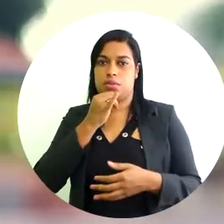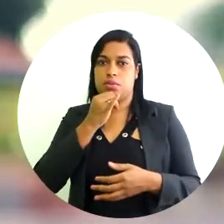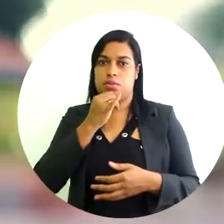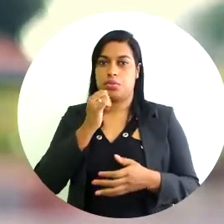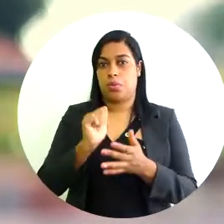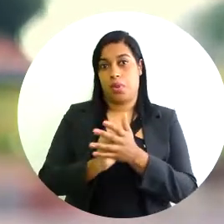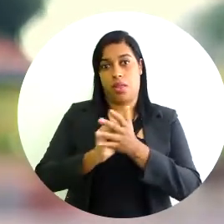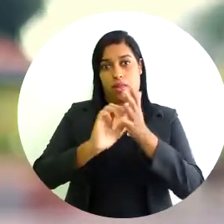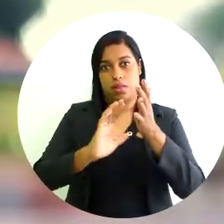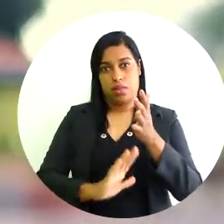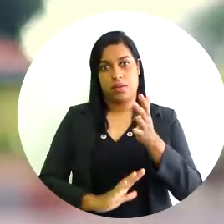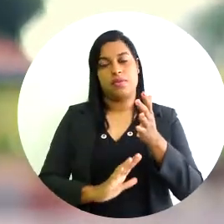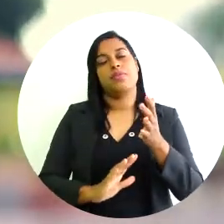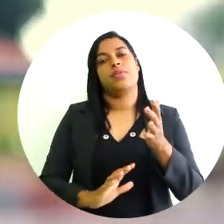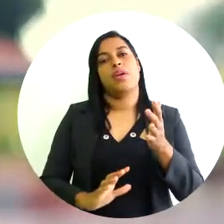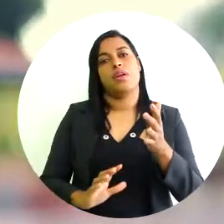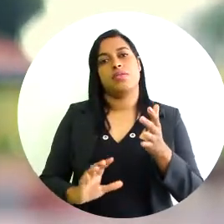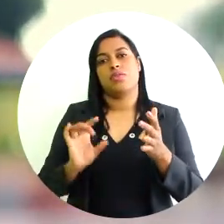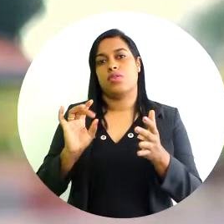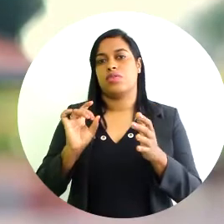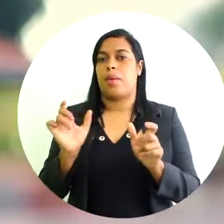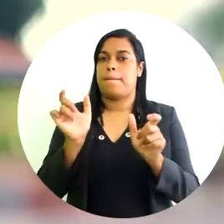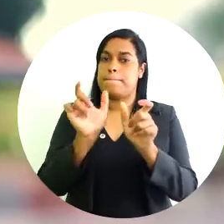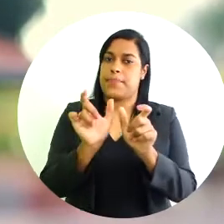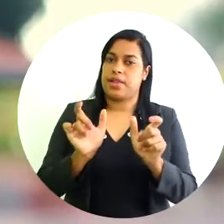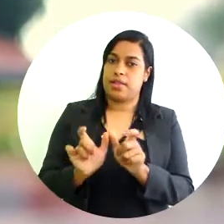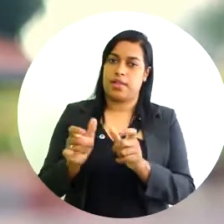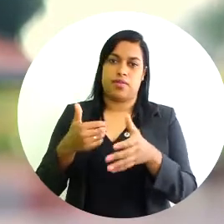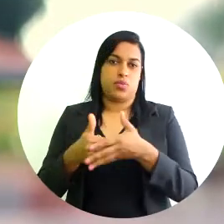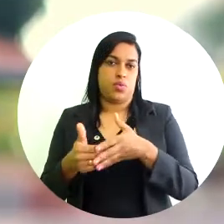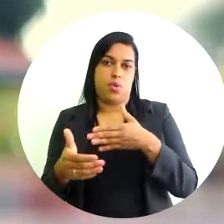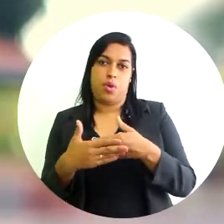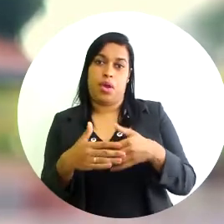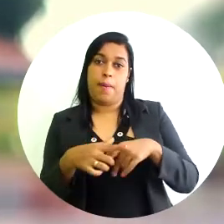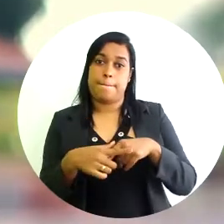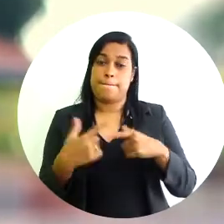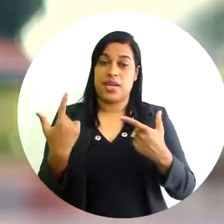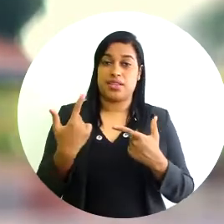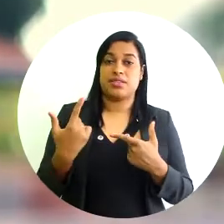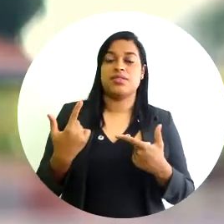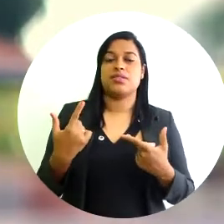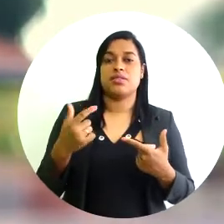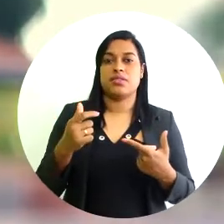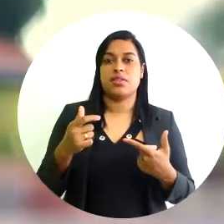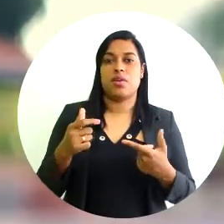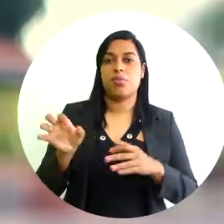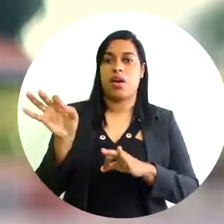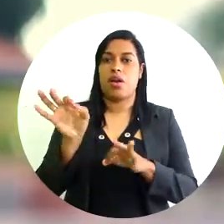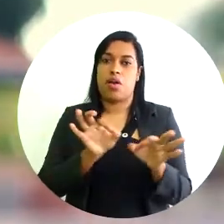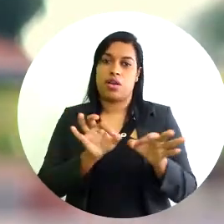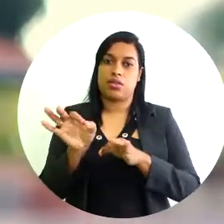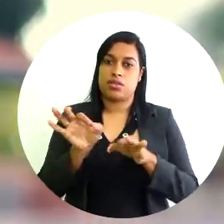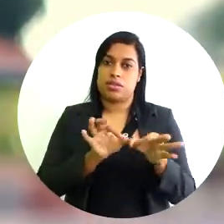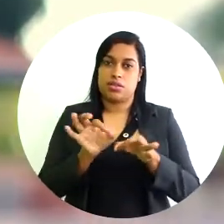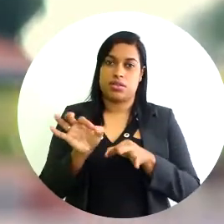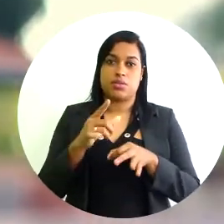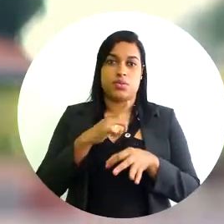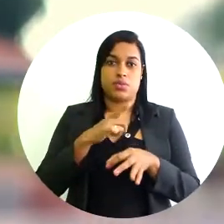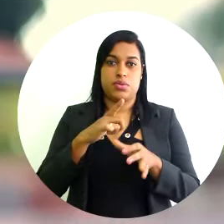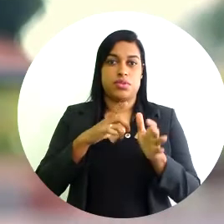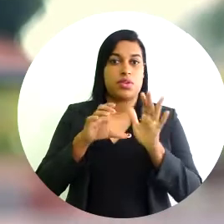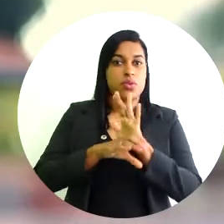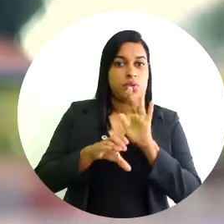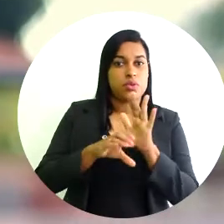uma atividade de atribuir palavras-chave qualquer. E sim é uma adequação tanto do que vai haver de conteúdo